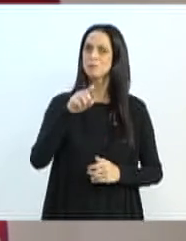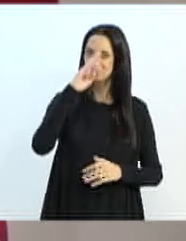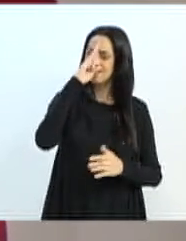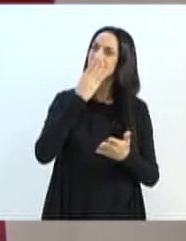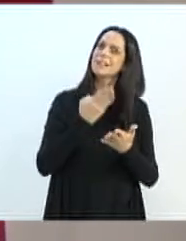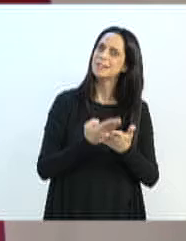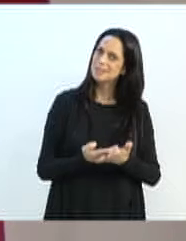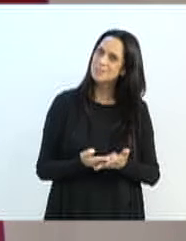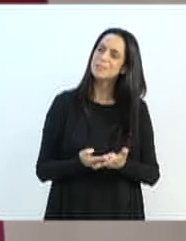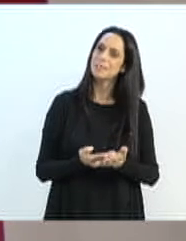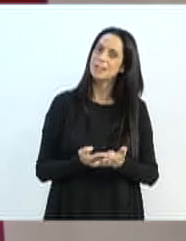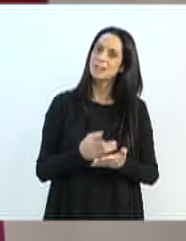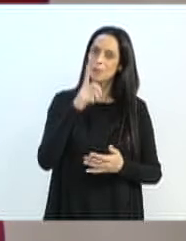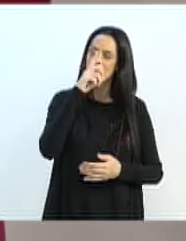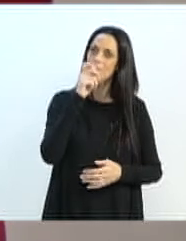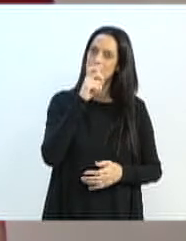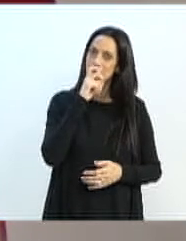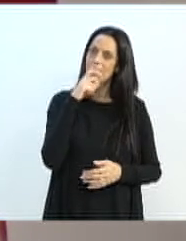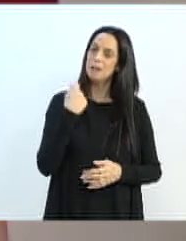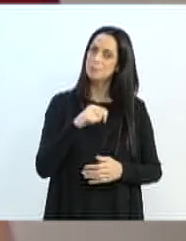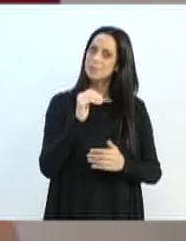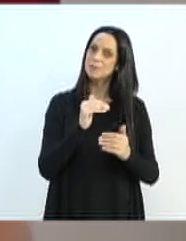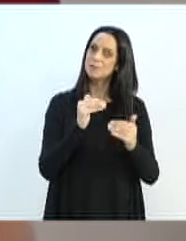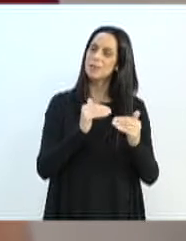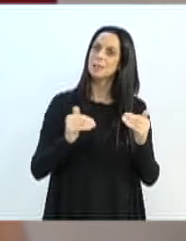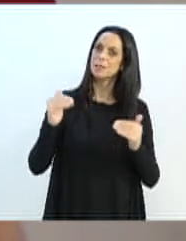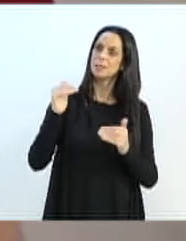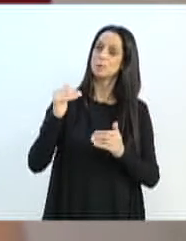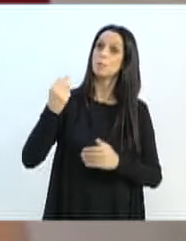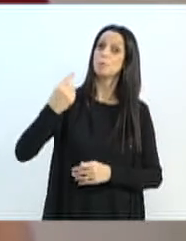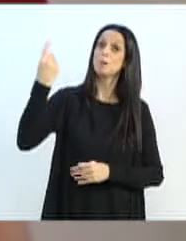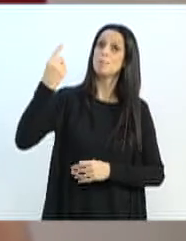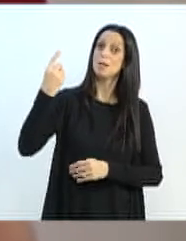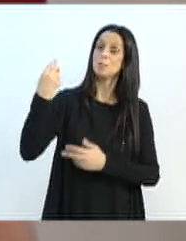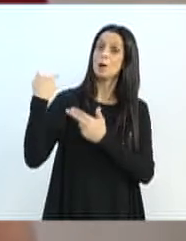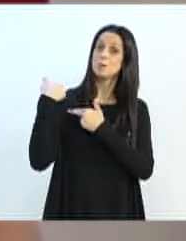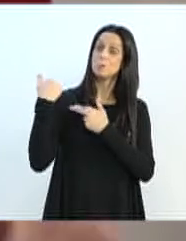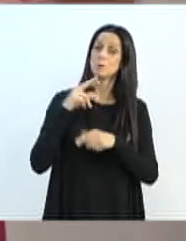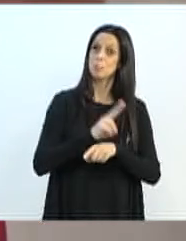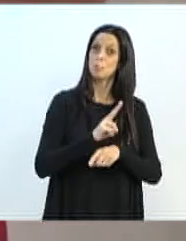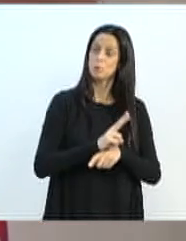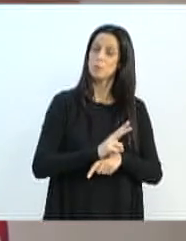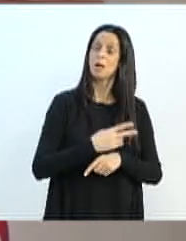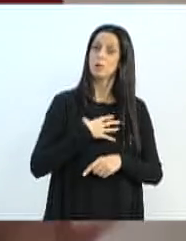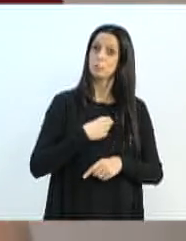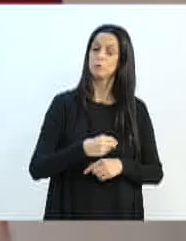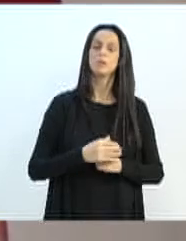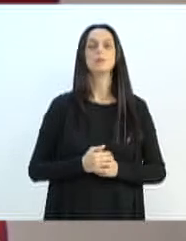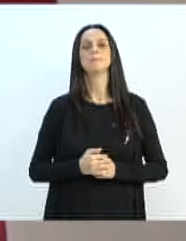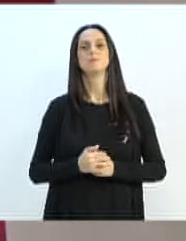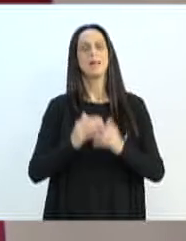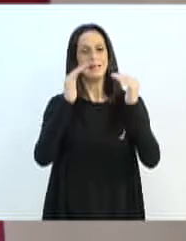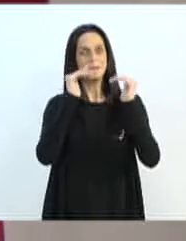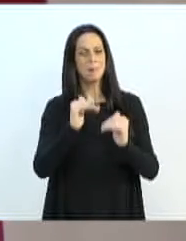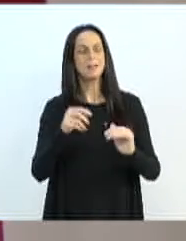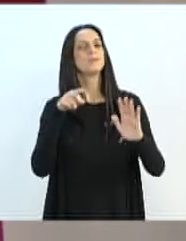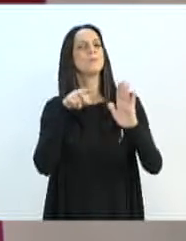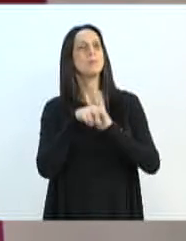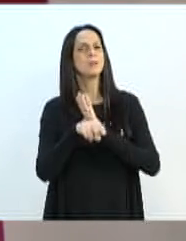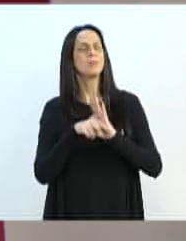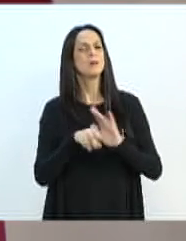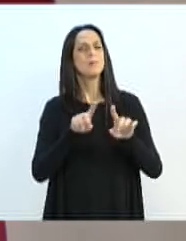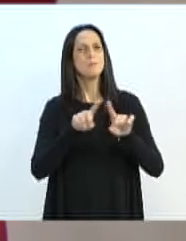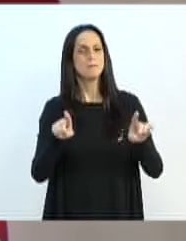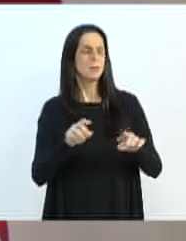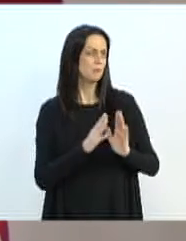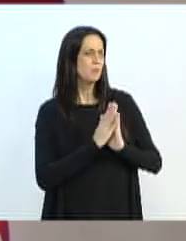acredita que os pais devem ser soberanos sobre uma criança? E a maioria diz que sim. Em seguida, fiz uma pergunta dizendo... Mais 30